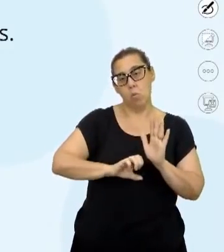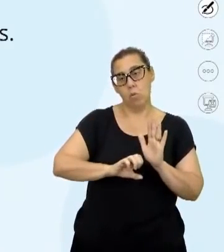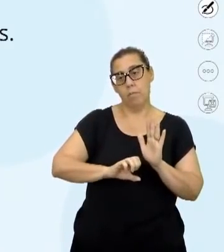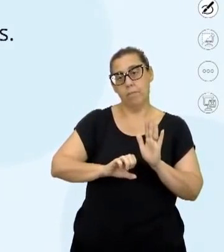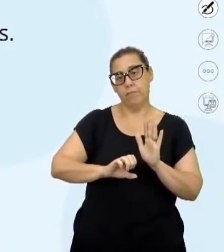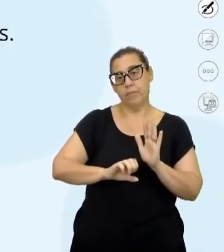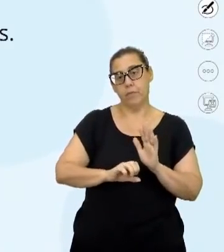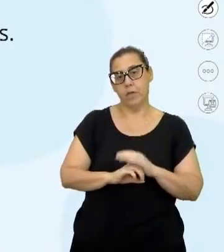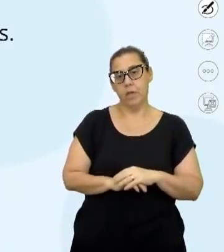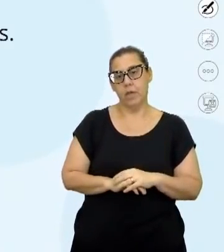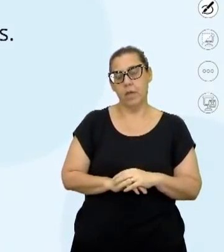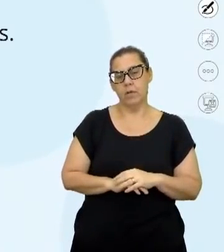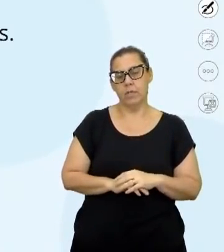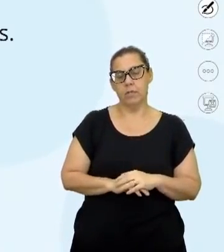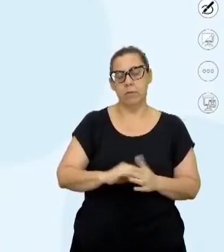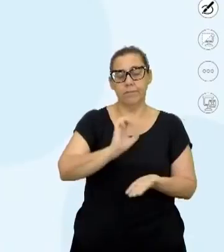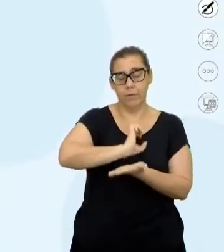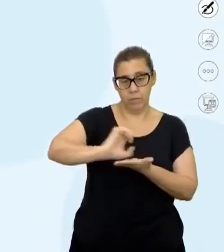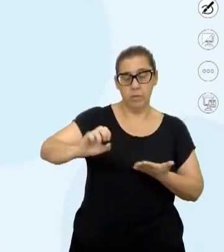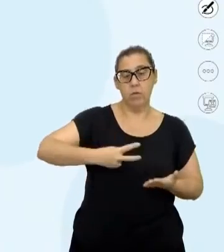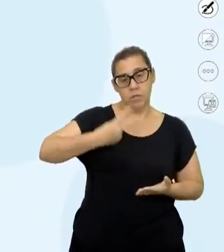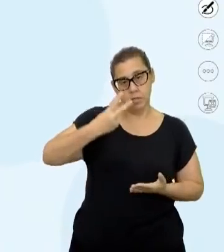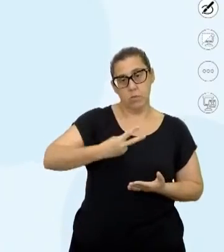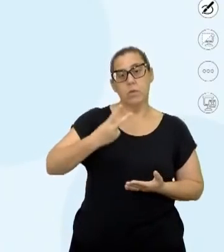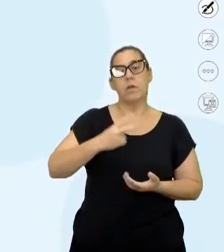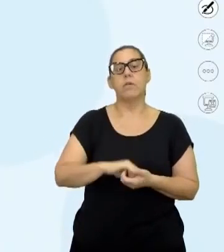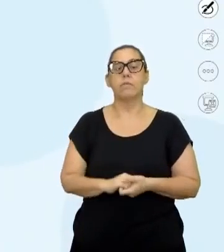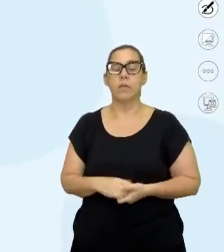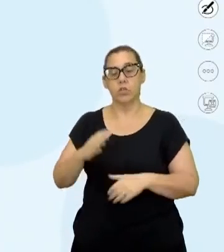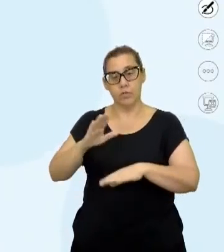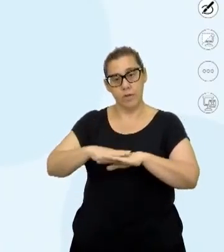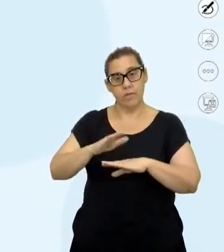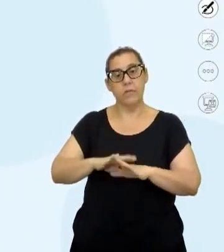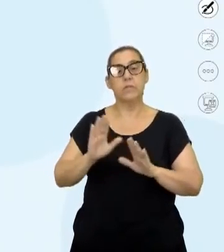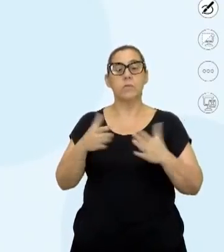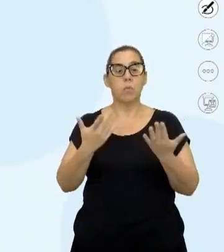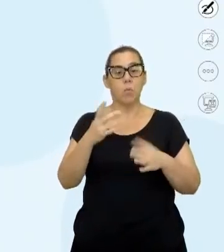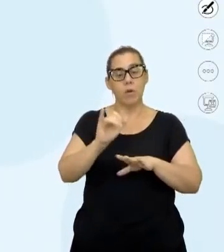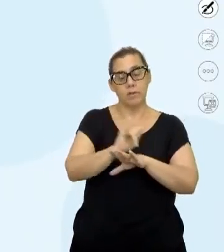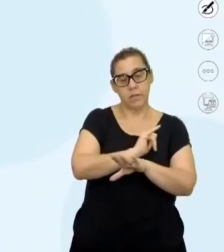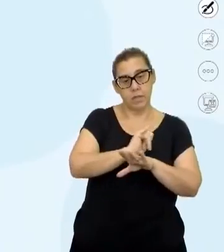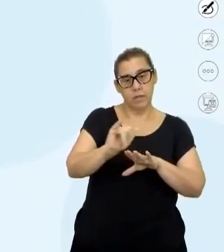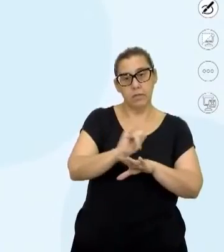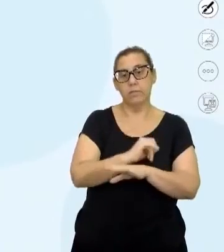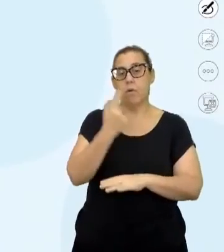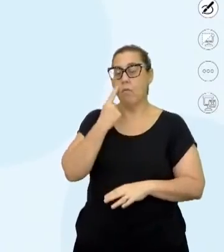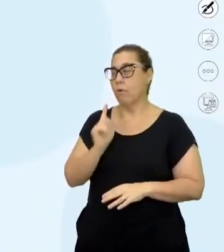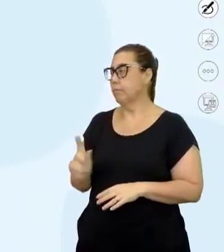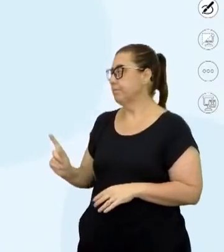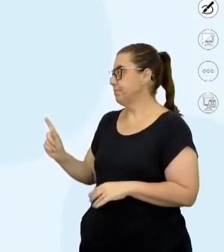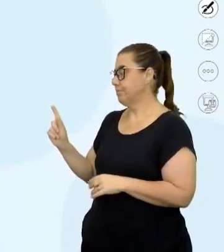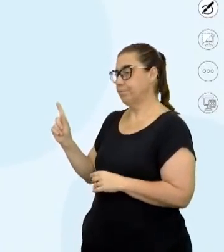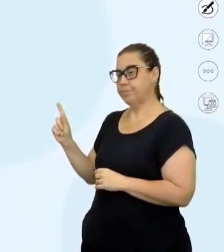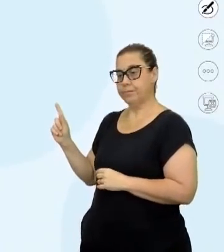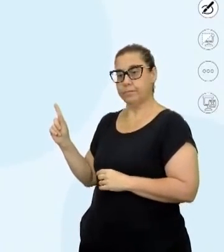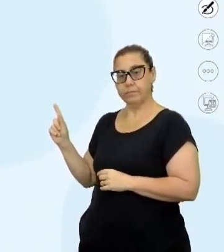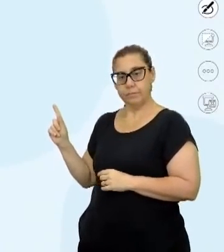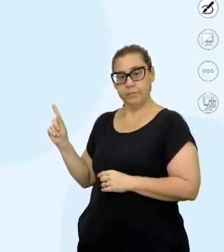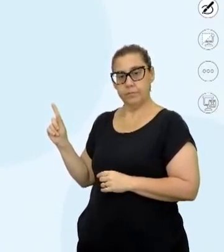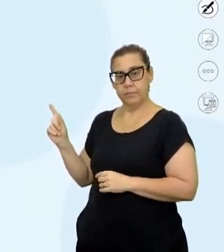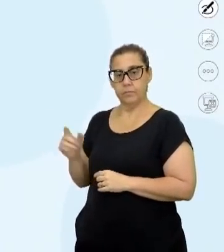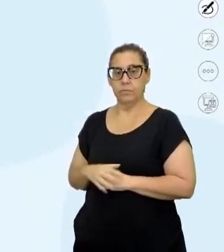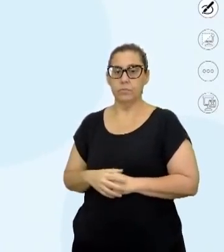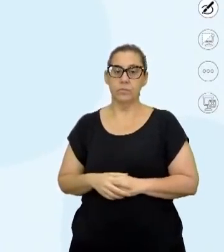tipo polinômio de segundo grau. E aí a gente vai fazer a seguinte estratégia, ó. Vamos observar aqui alguns